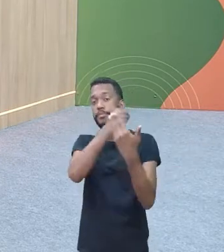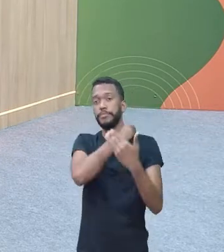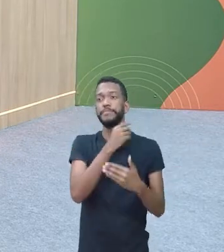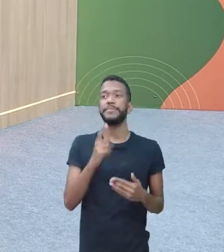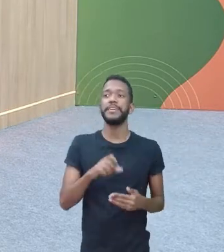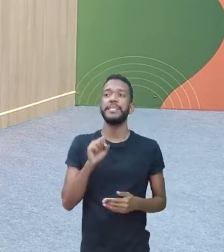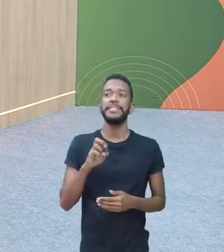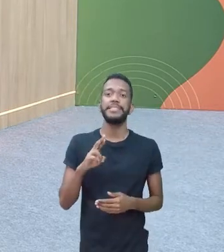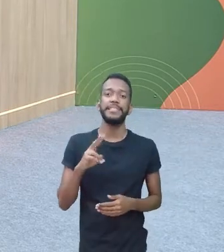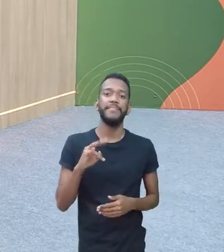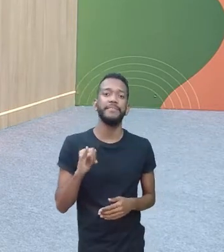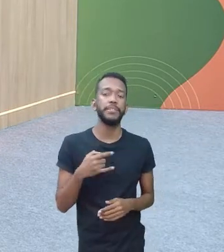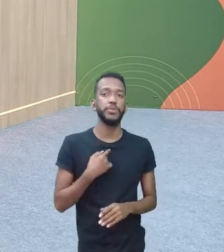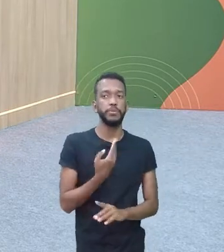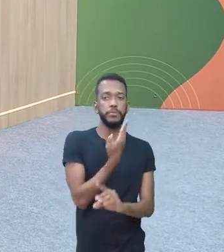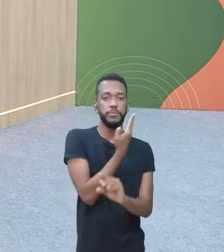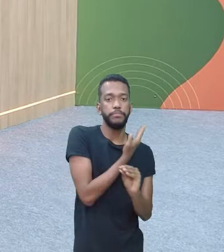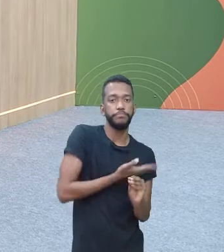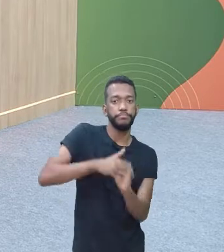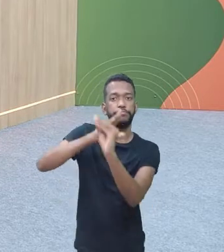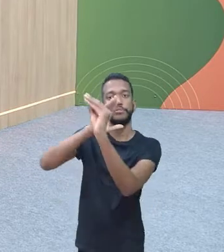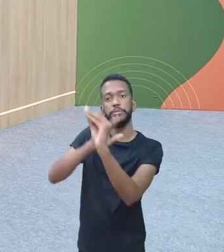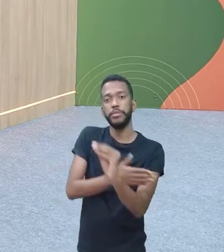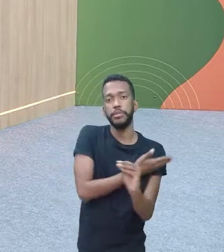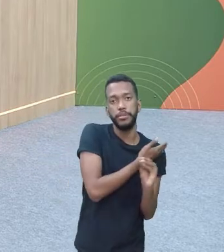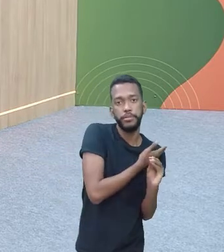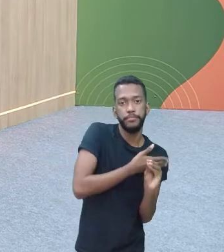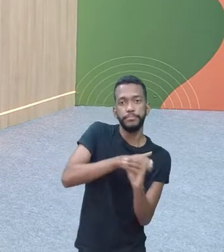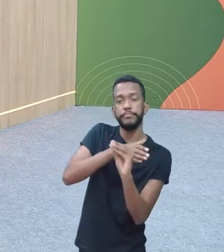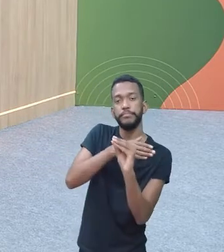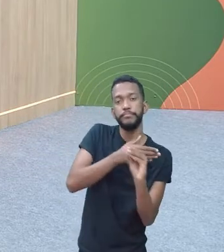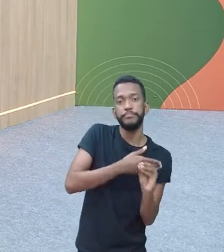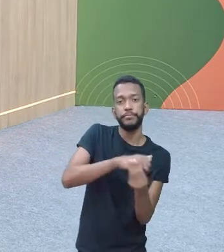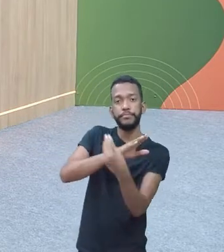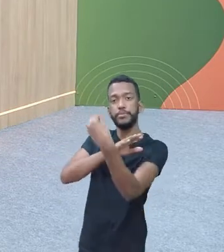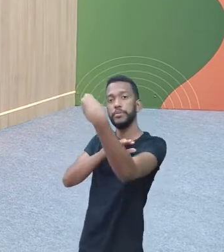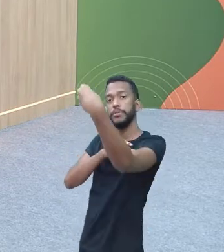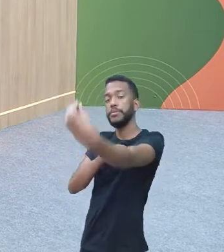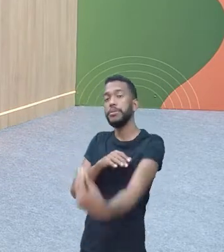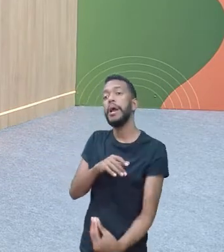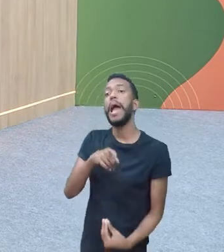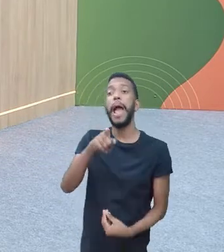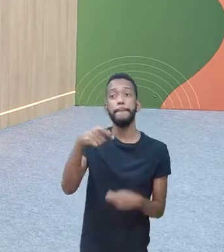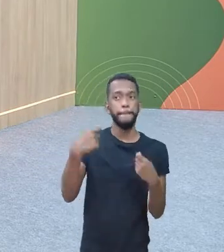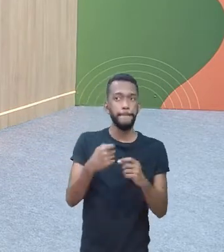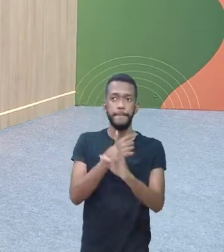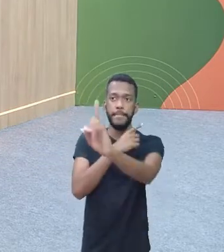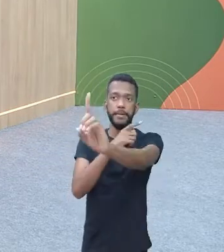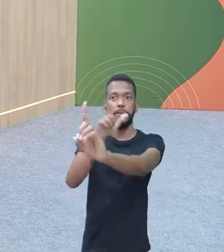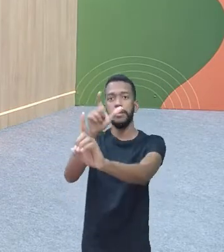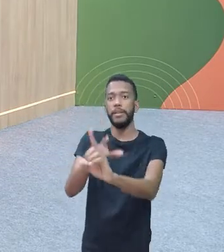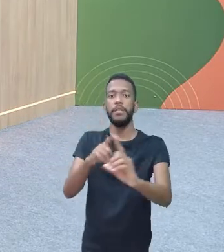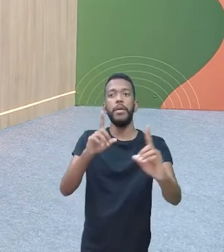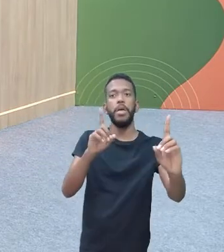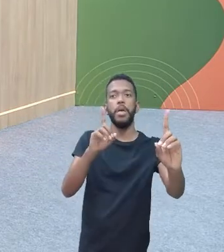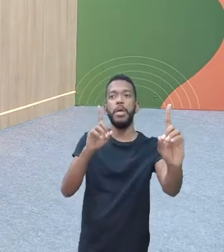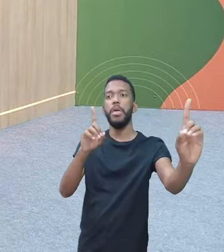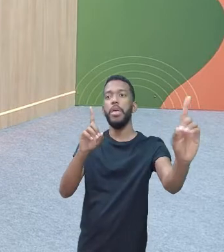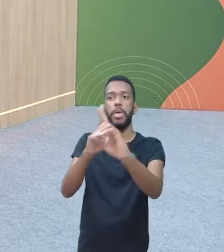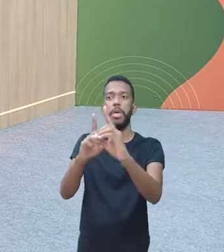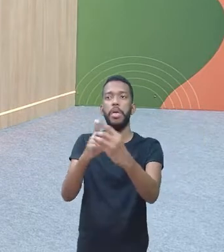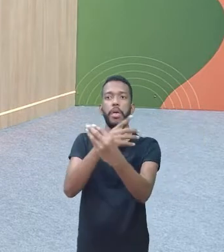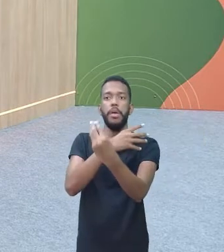chama serviço, é o saque, tem uma pessoa específica para receber, então ela tem que receber, o parceiro não pode tomar a